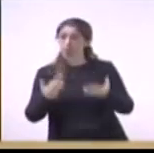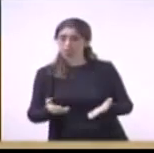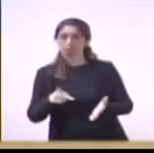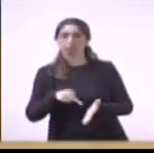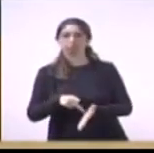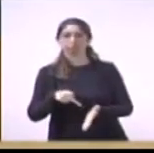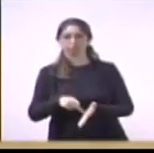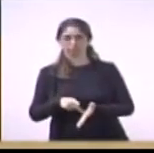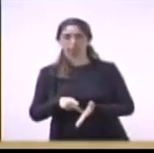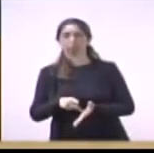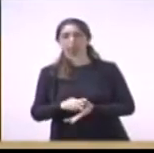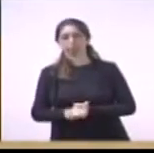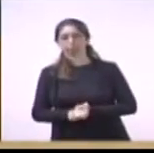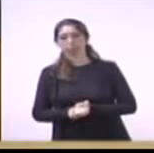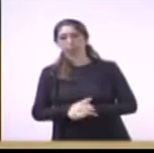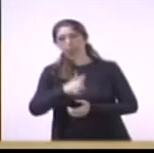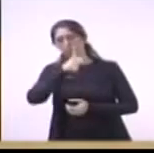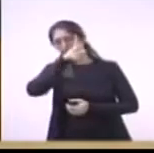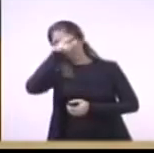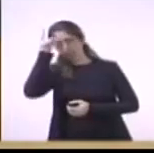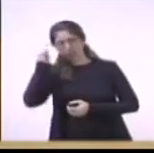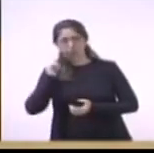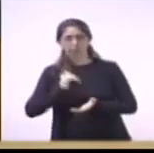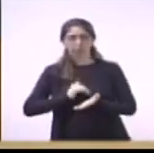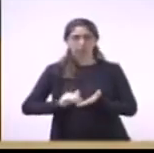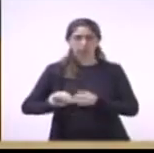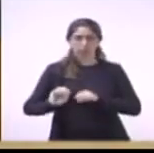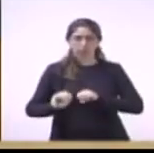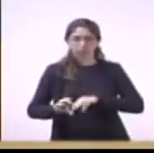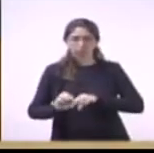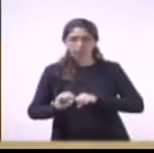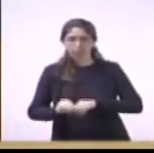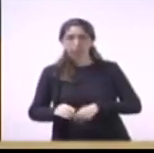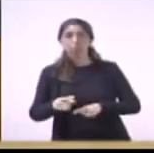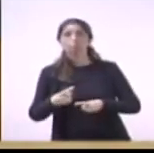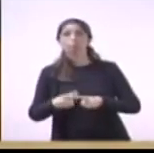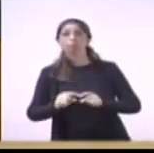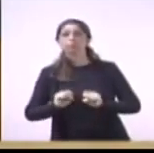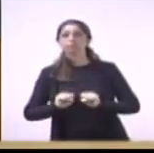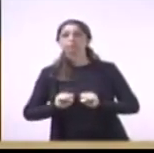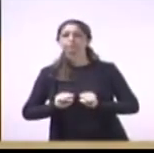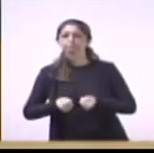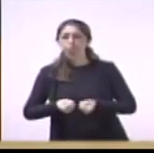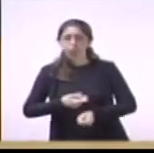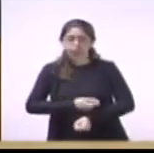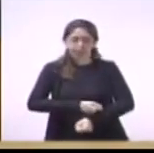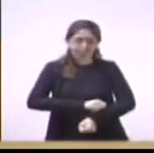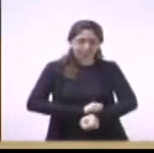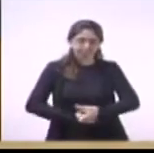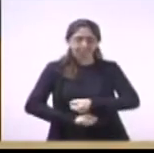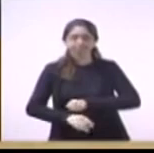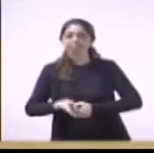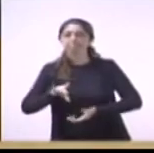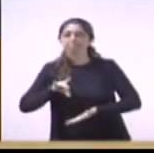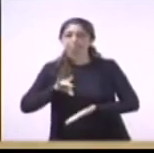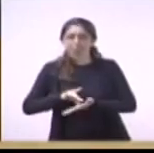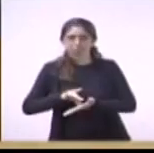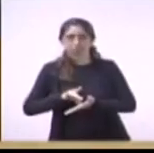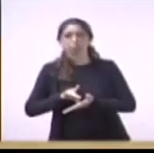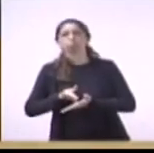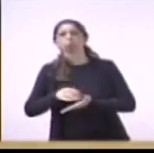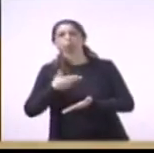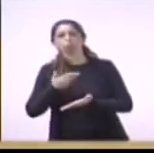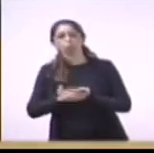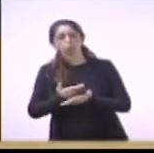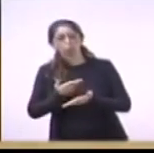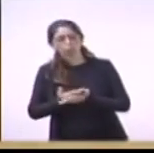parabéns. Quero começar a dar os parabéns ao prefeito, à secretária de Educação, porque não mediu esforços, né, no plano de educação,